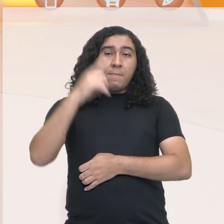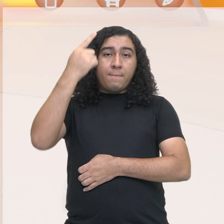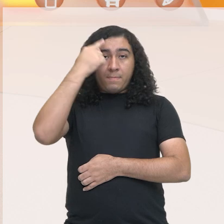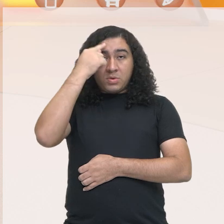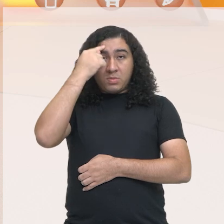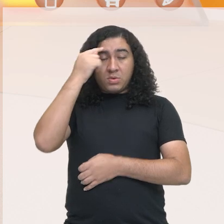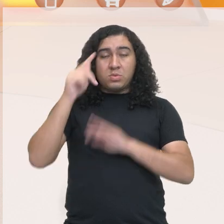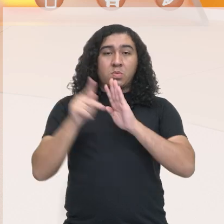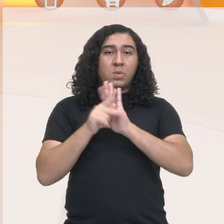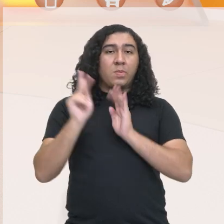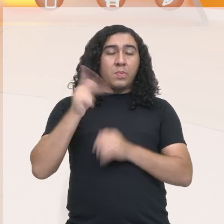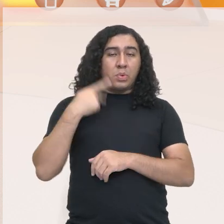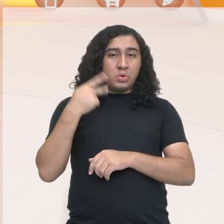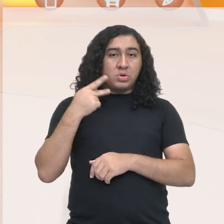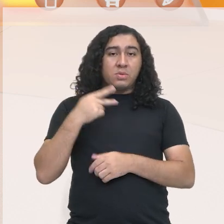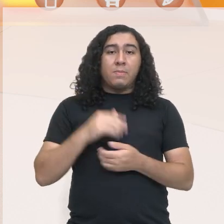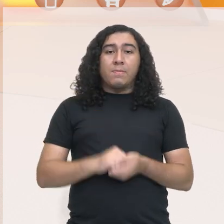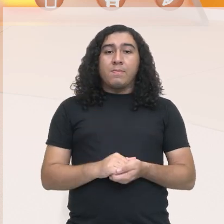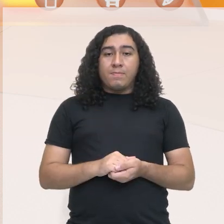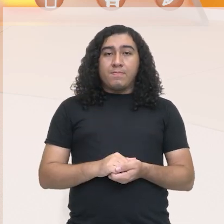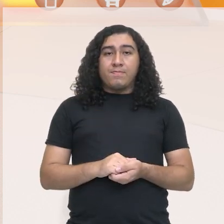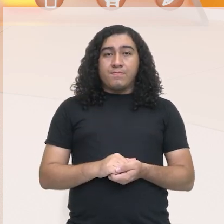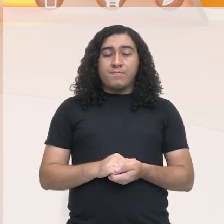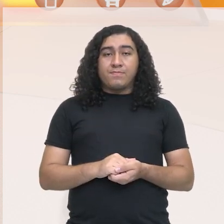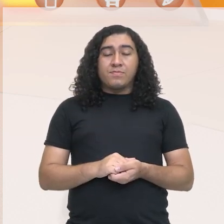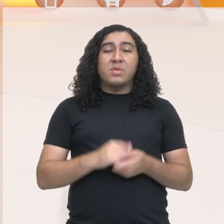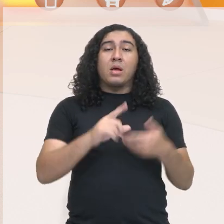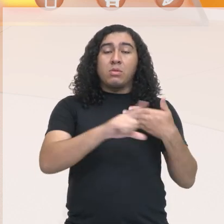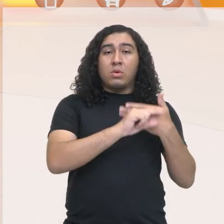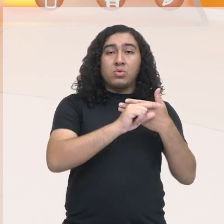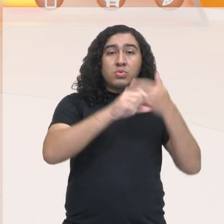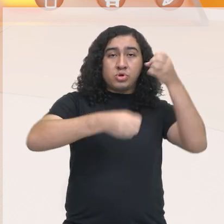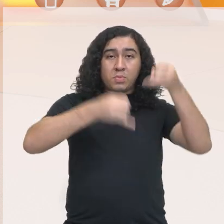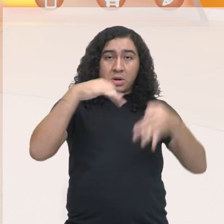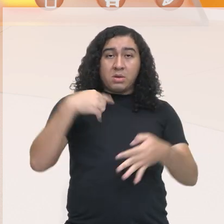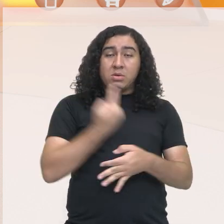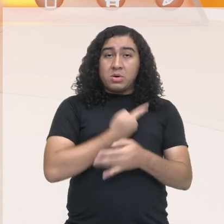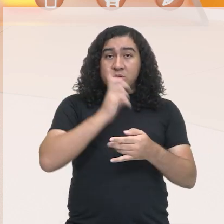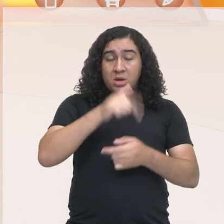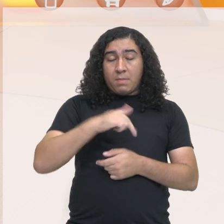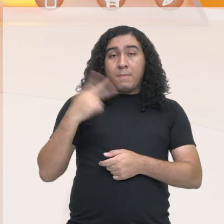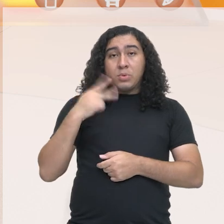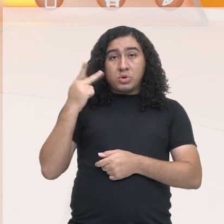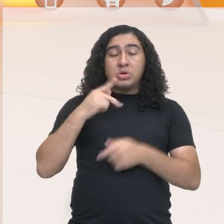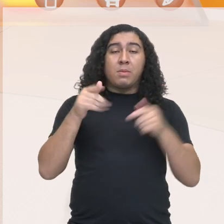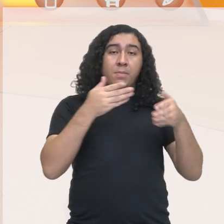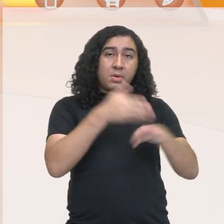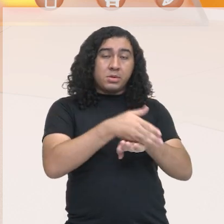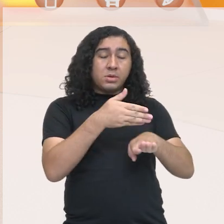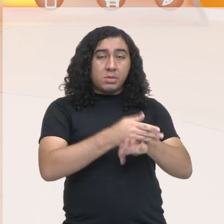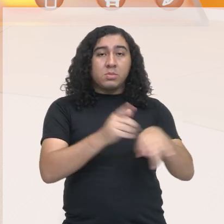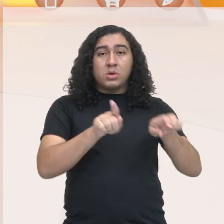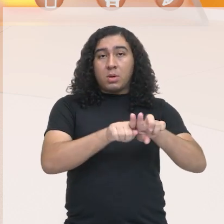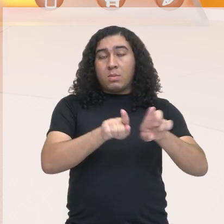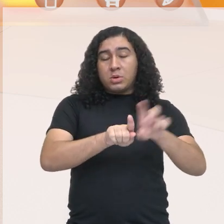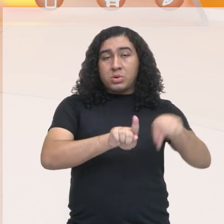pensar na política. Aristóteles já falava que nós somos seres políticos, né? Um ser